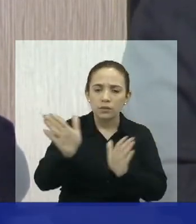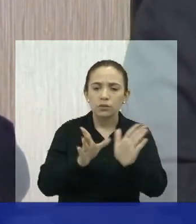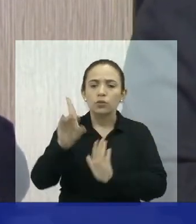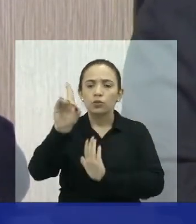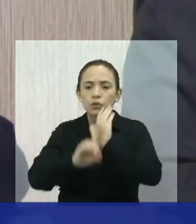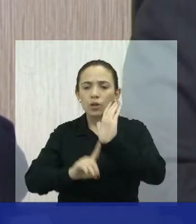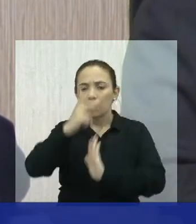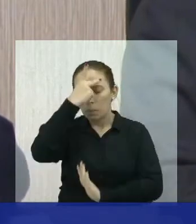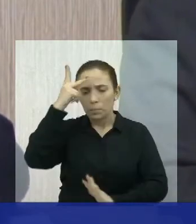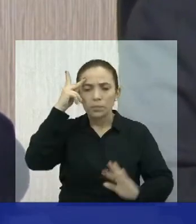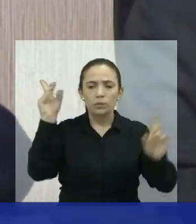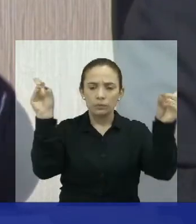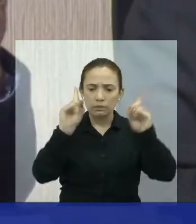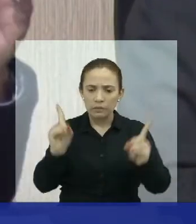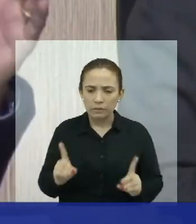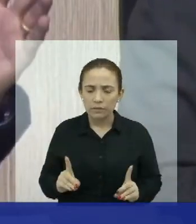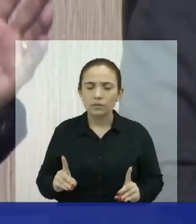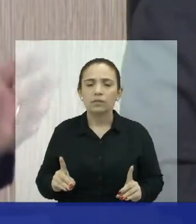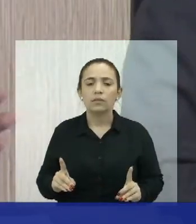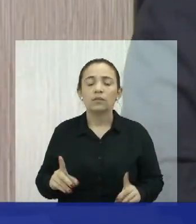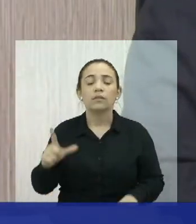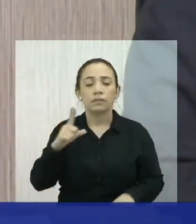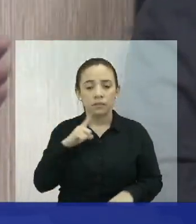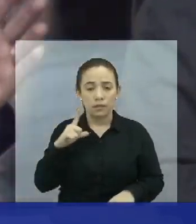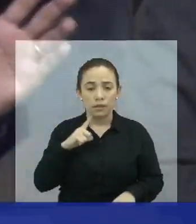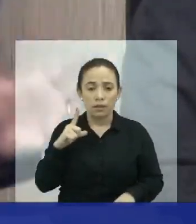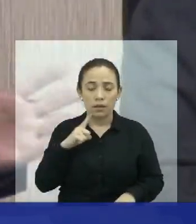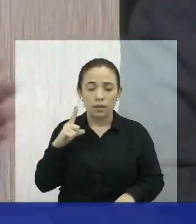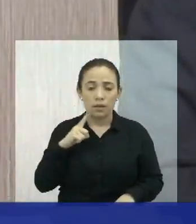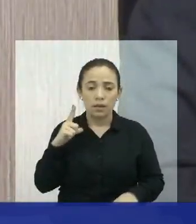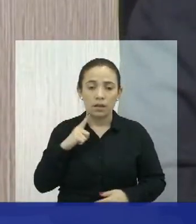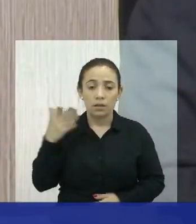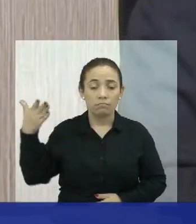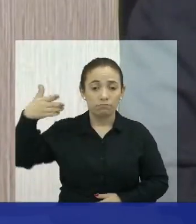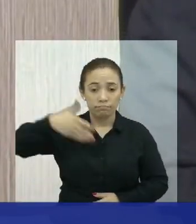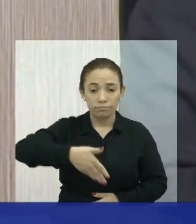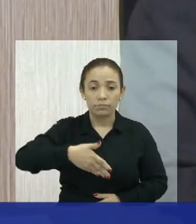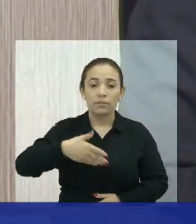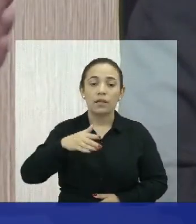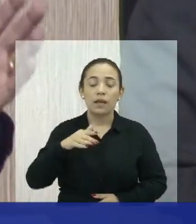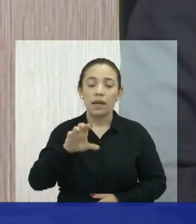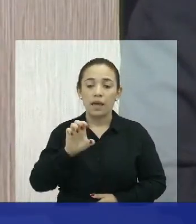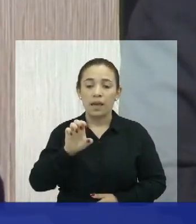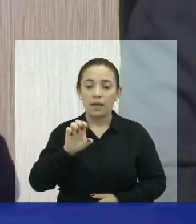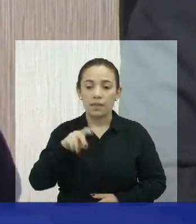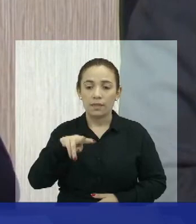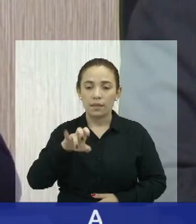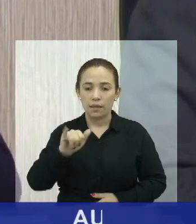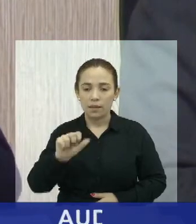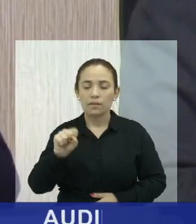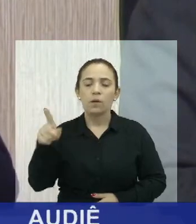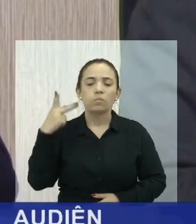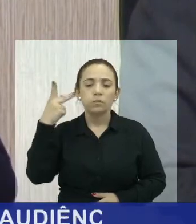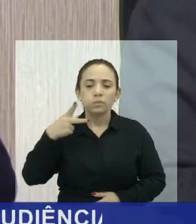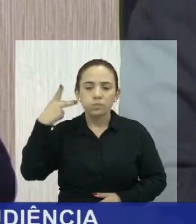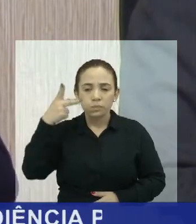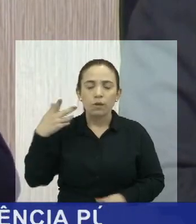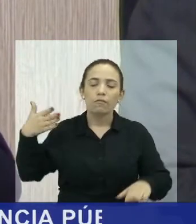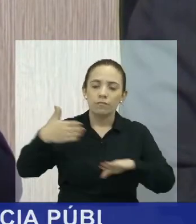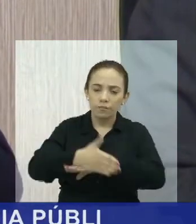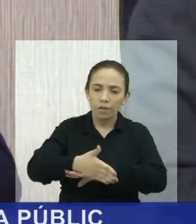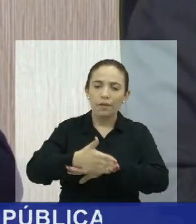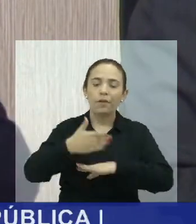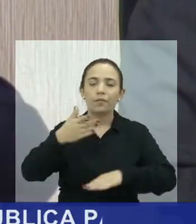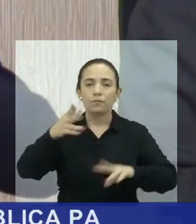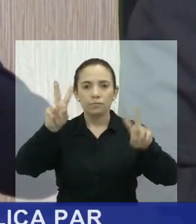das pessoas com deficiência, com a presença inestimável aqui do doutor Enéas, da promotoria, né, que trata